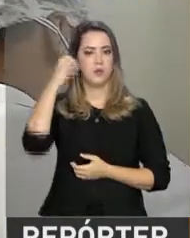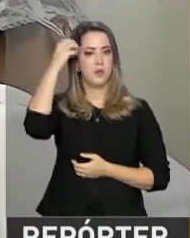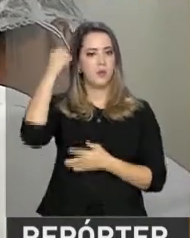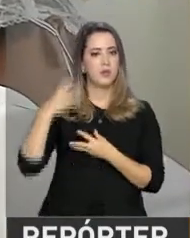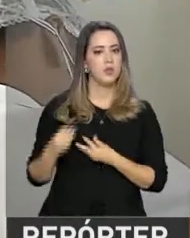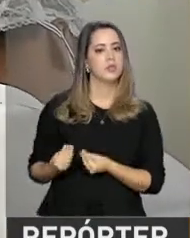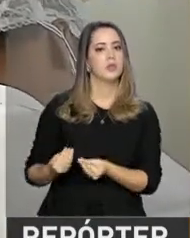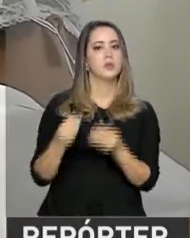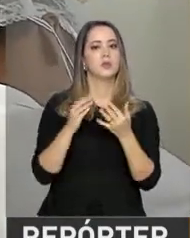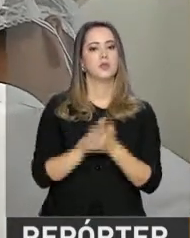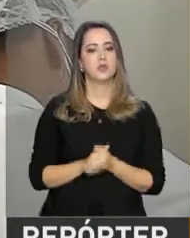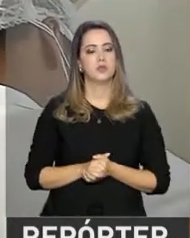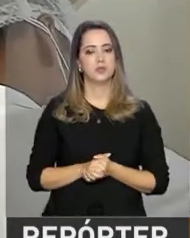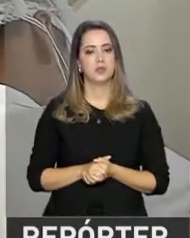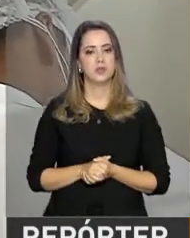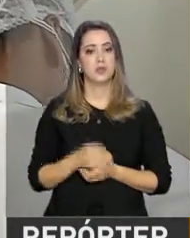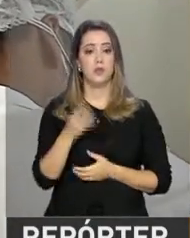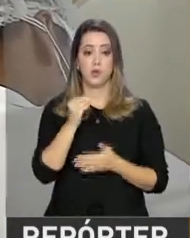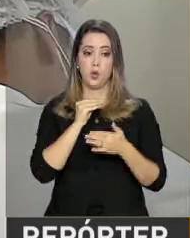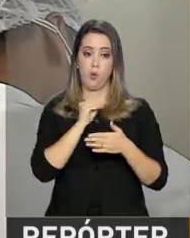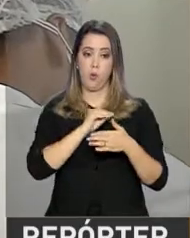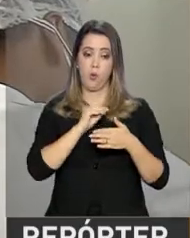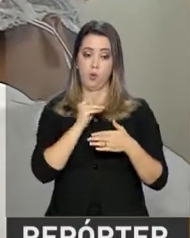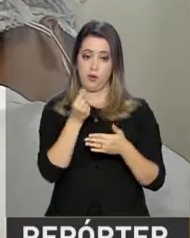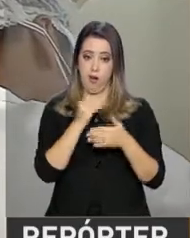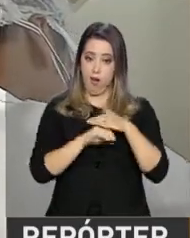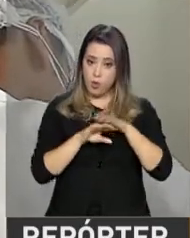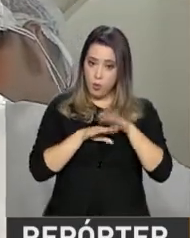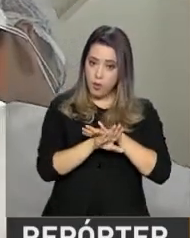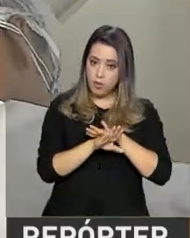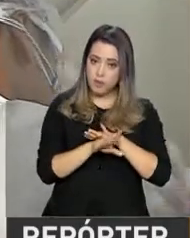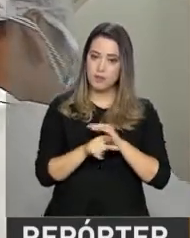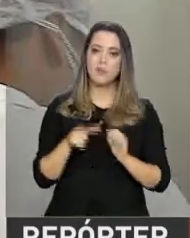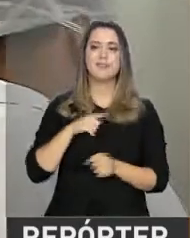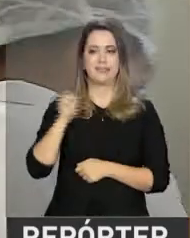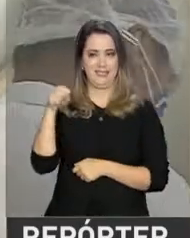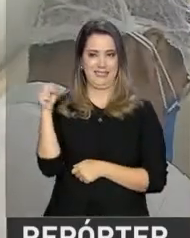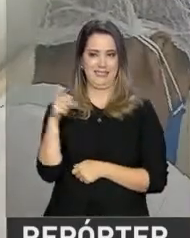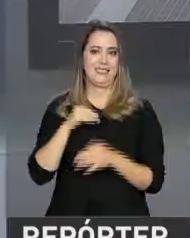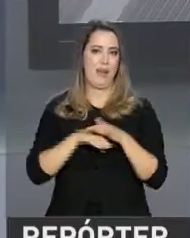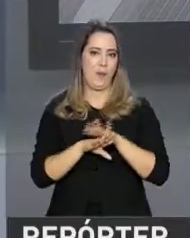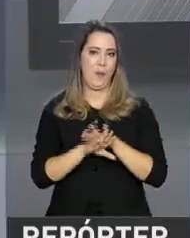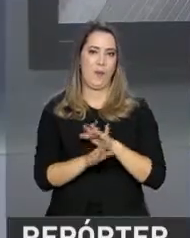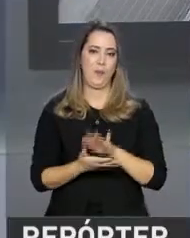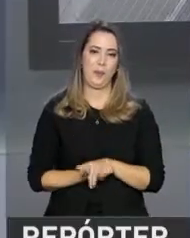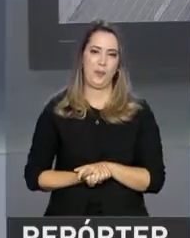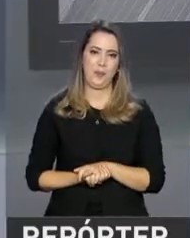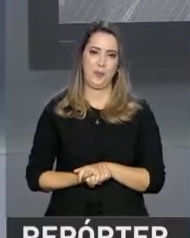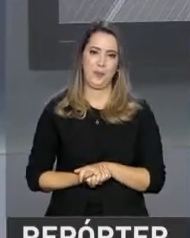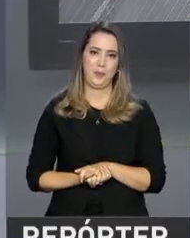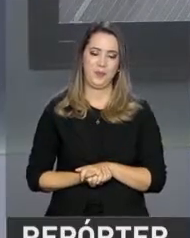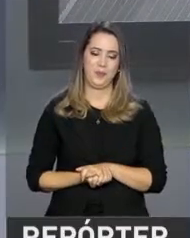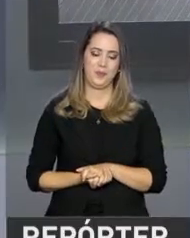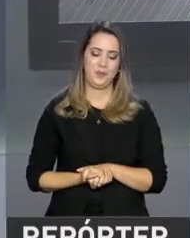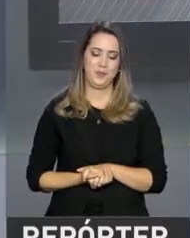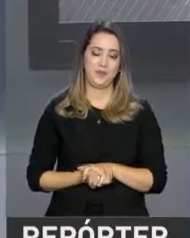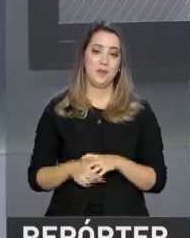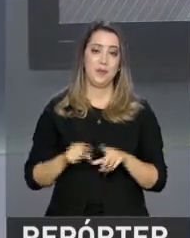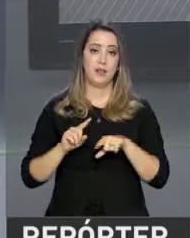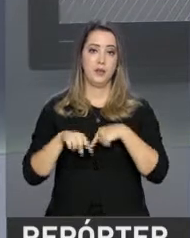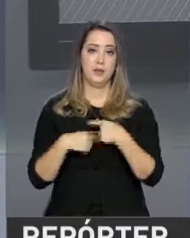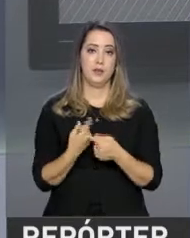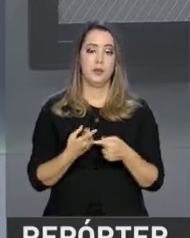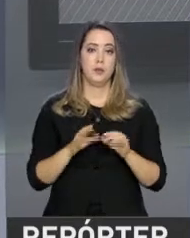muito dinheiro para ir do dmae na minha poupança depois de se reunir com